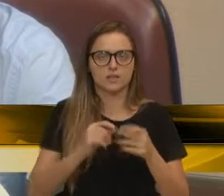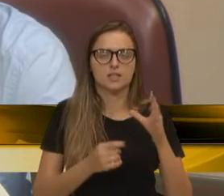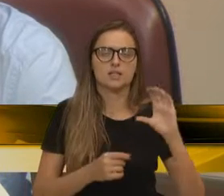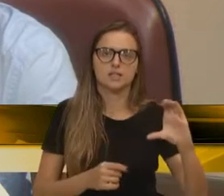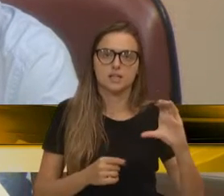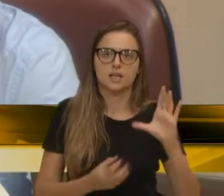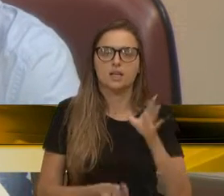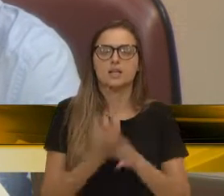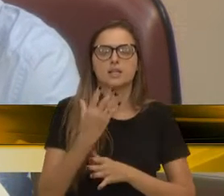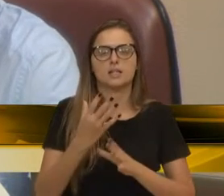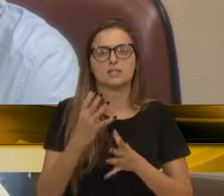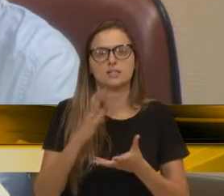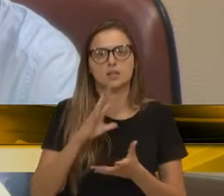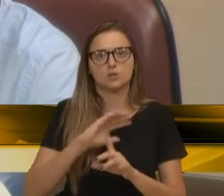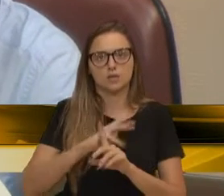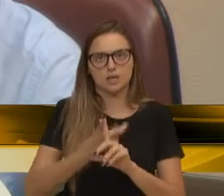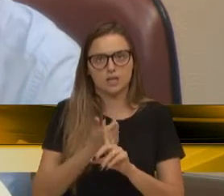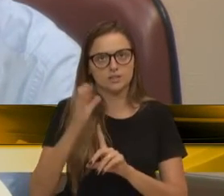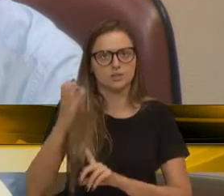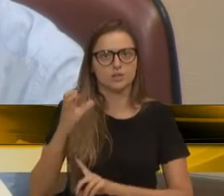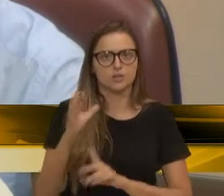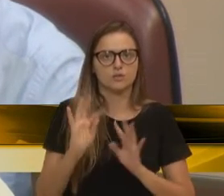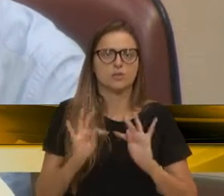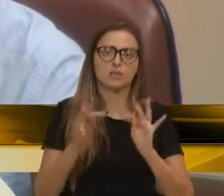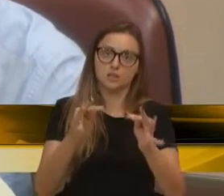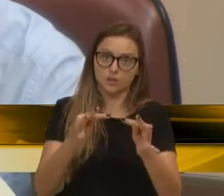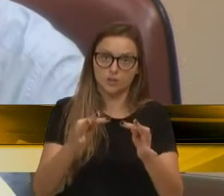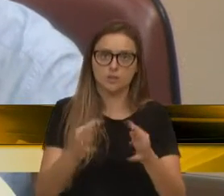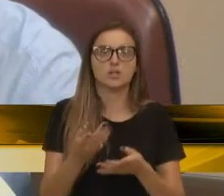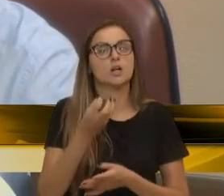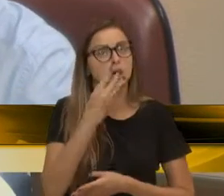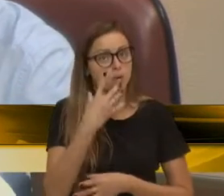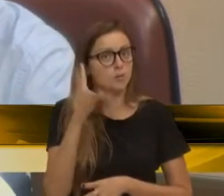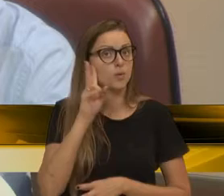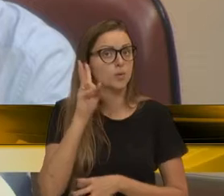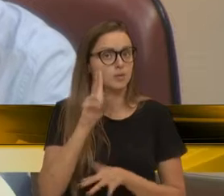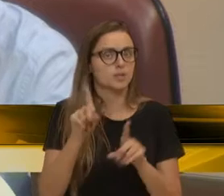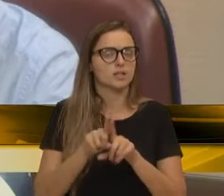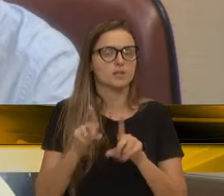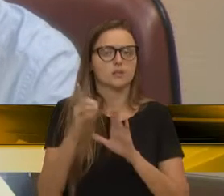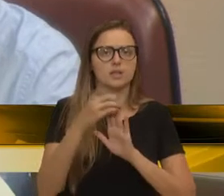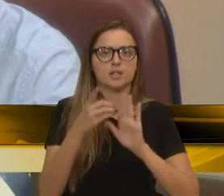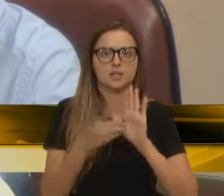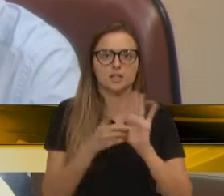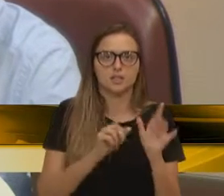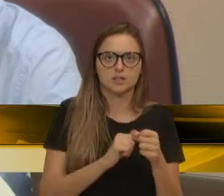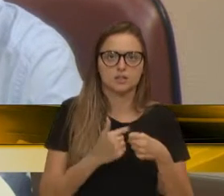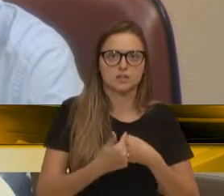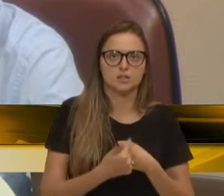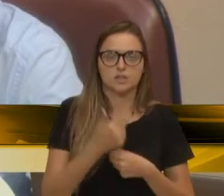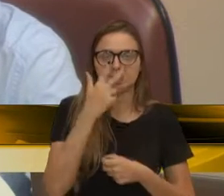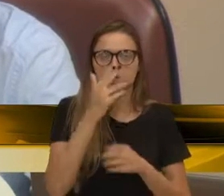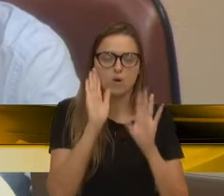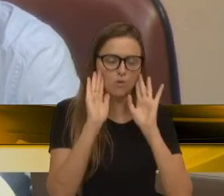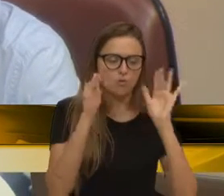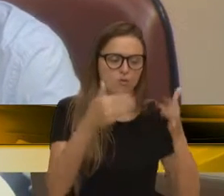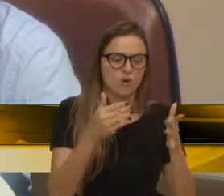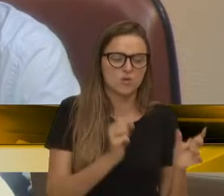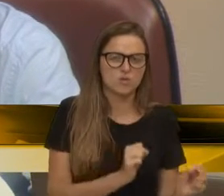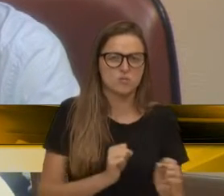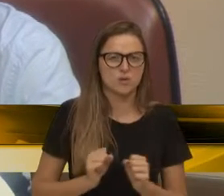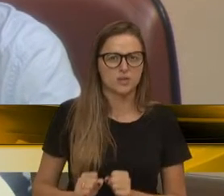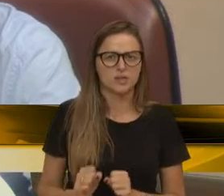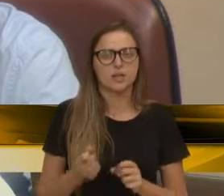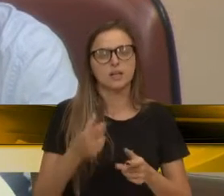artísticas científicas e tecnológicas aliás é bom lembrar que decreto municipal com idêntico viés autoritário foi